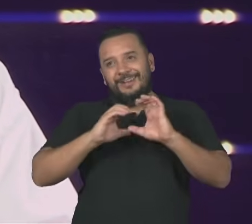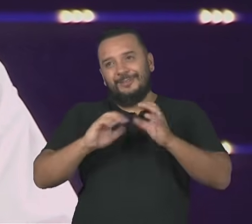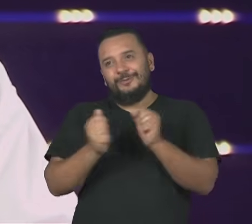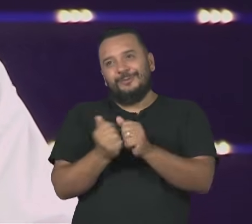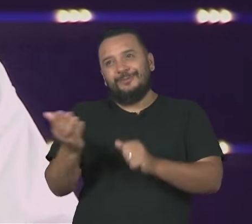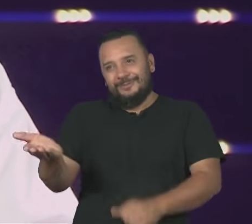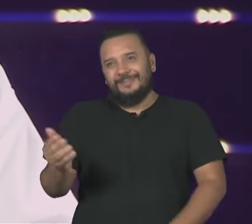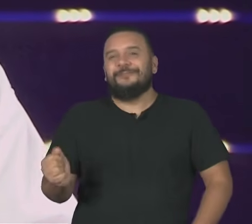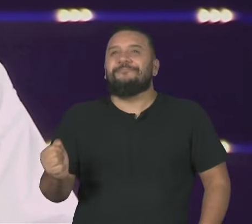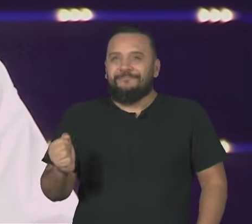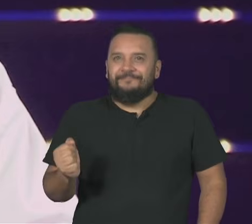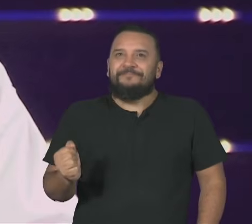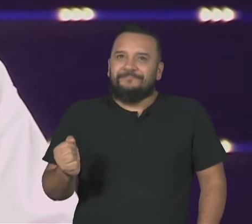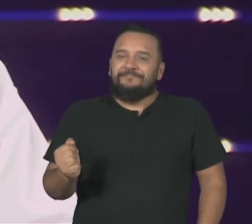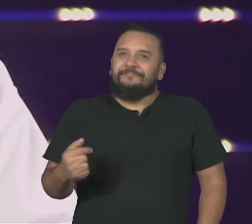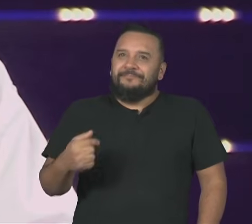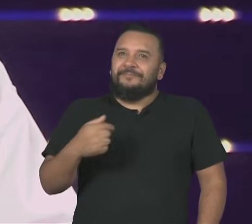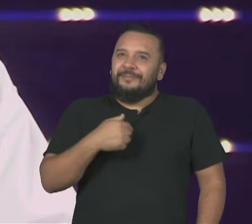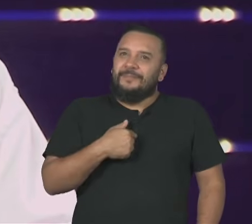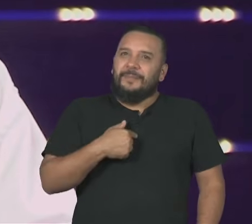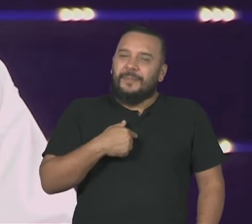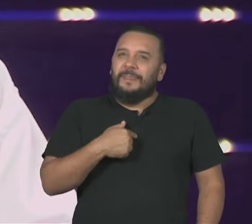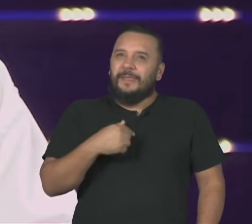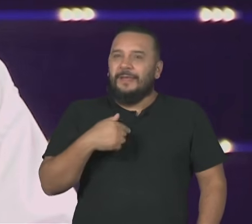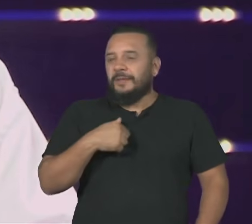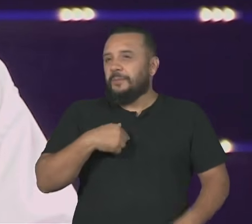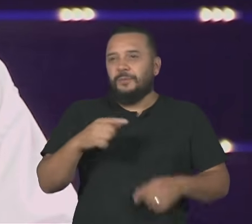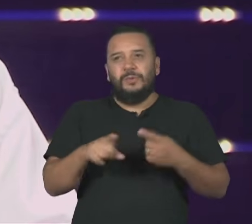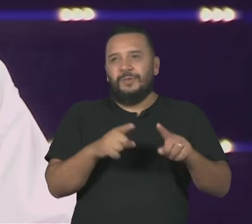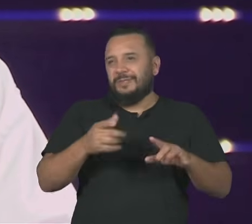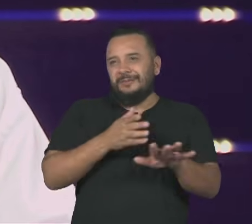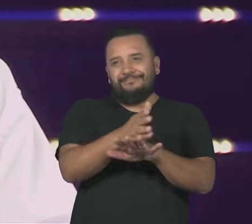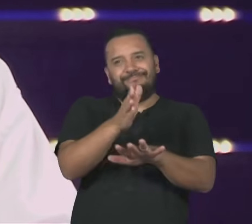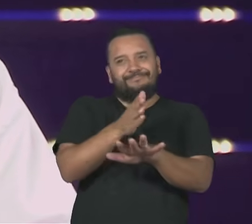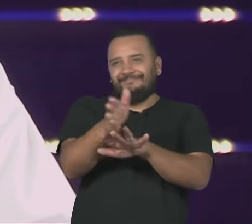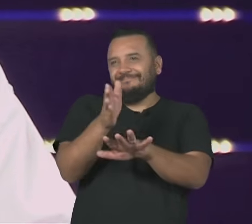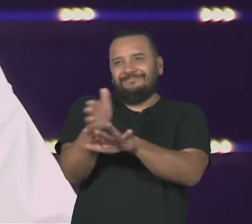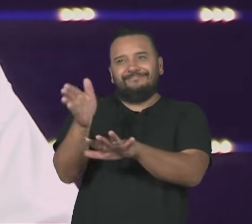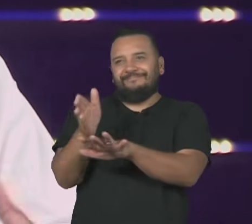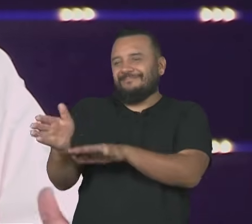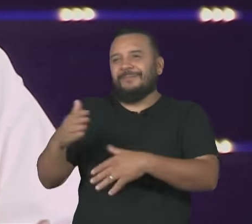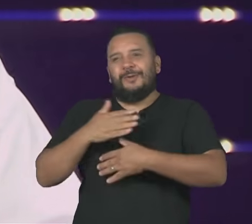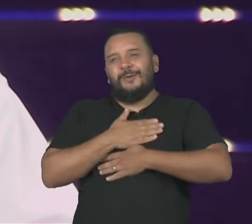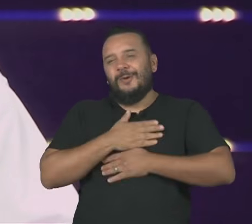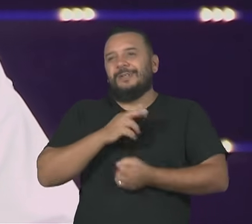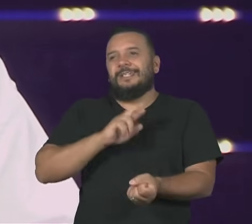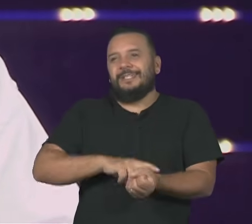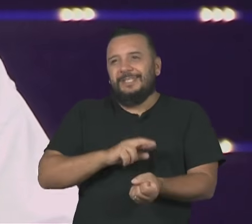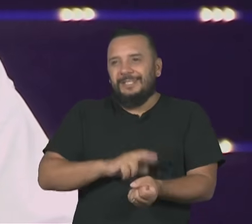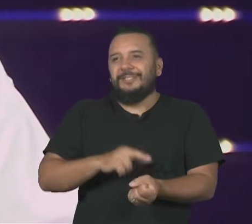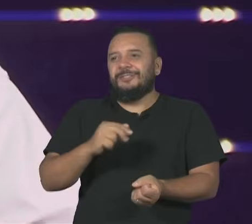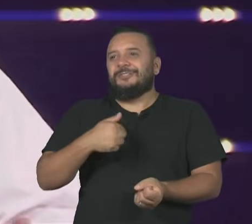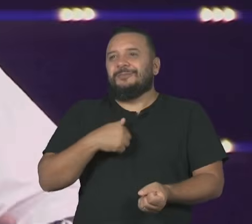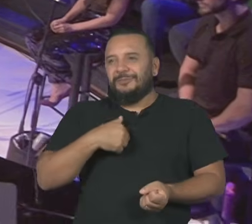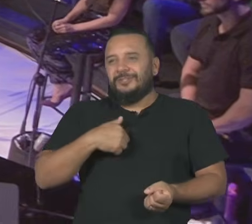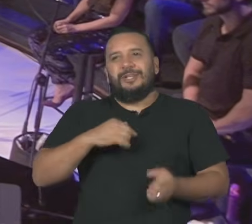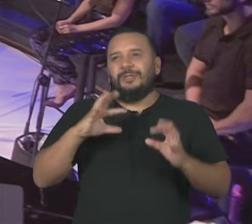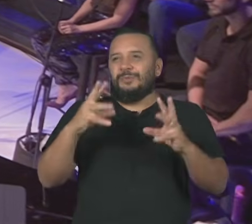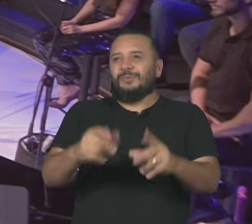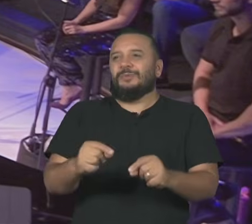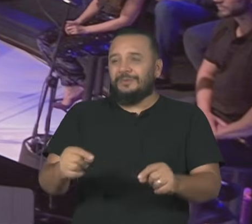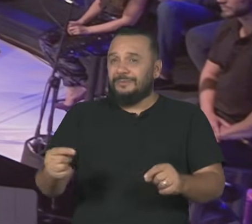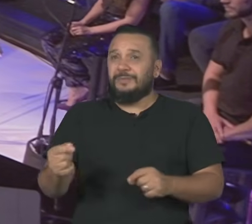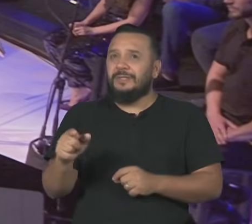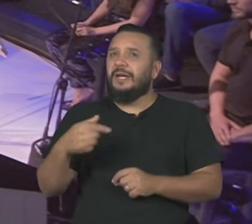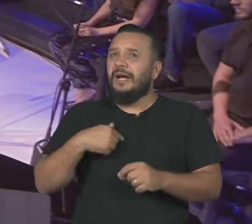cantar. É que eu sou muito, assim, eclético e eu gosto muito da dona Deia. Aí eu fui descobrir que